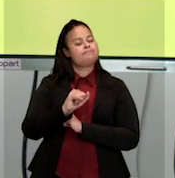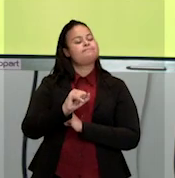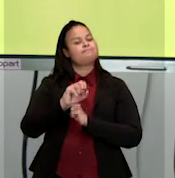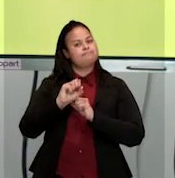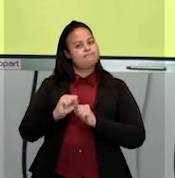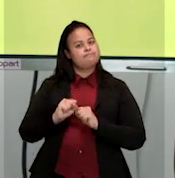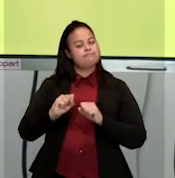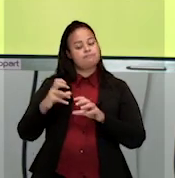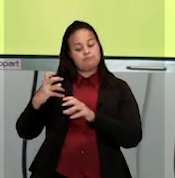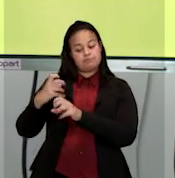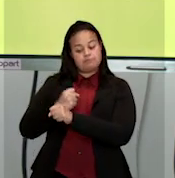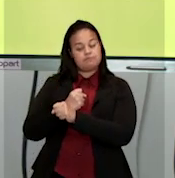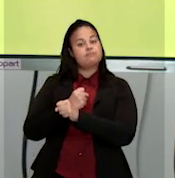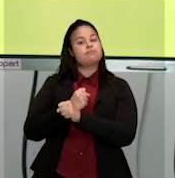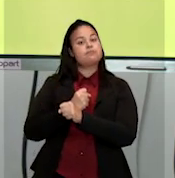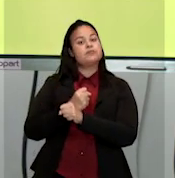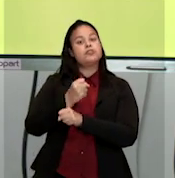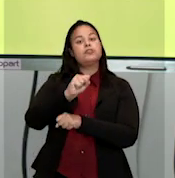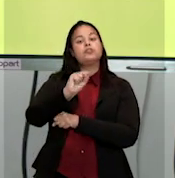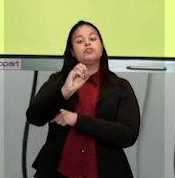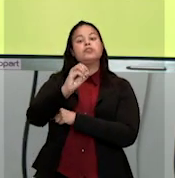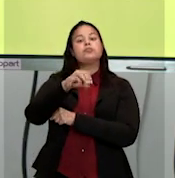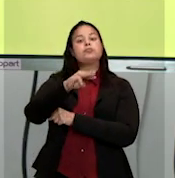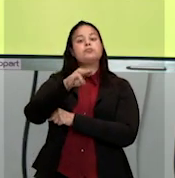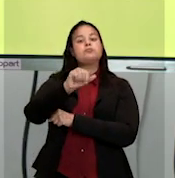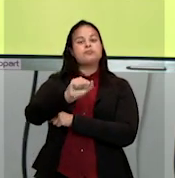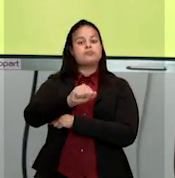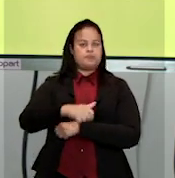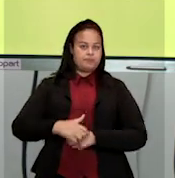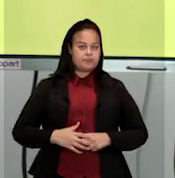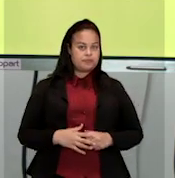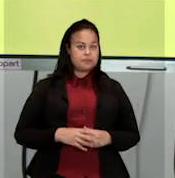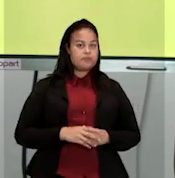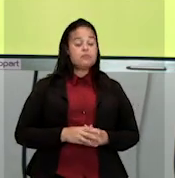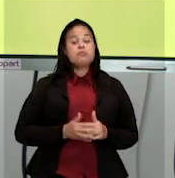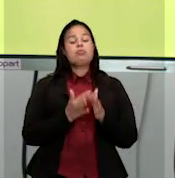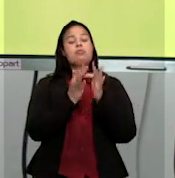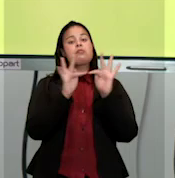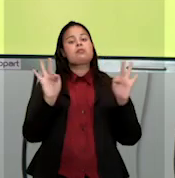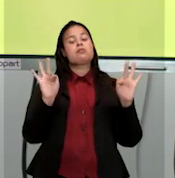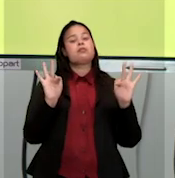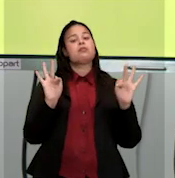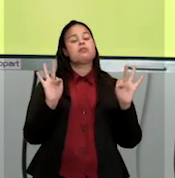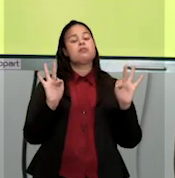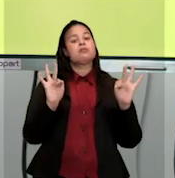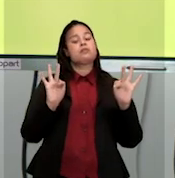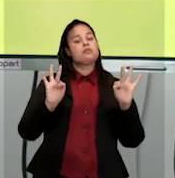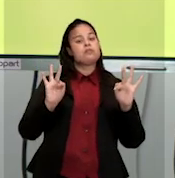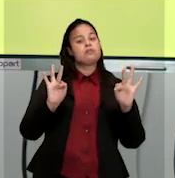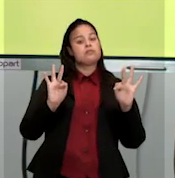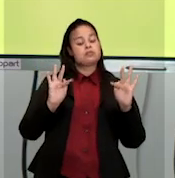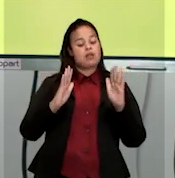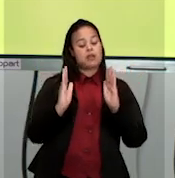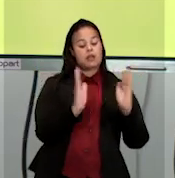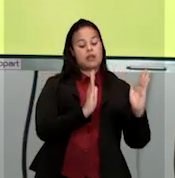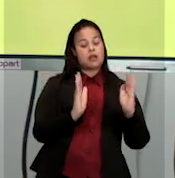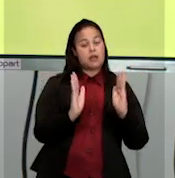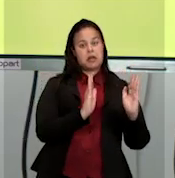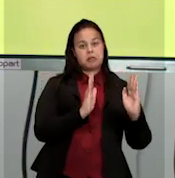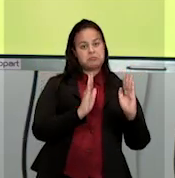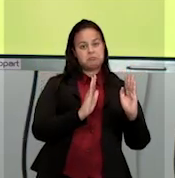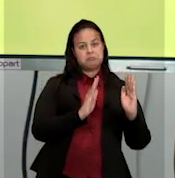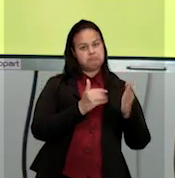que é uma soma dessas funções. E a função de 1, independente da